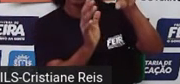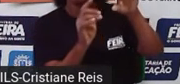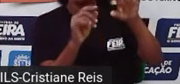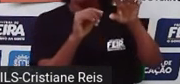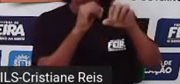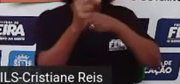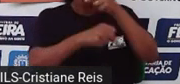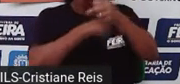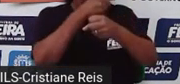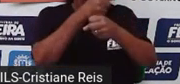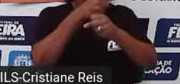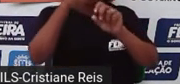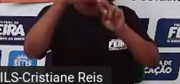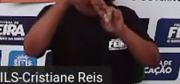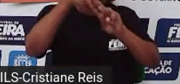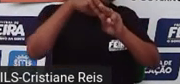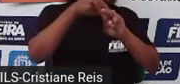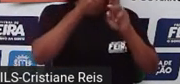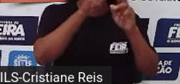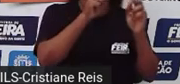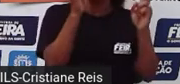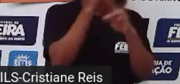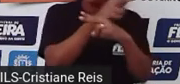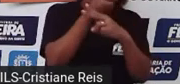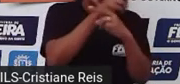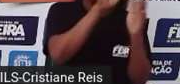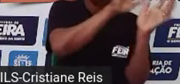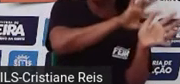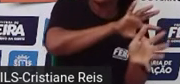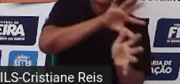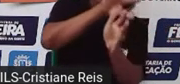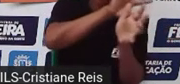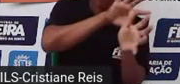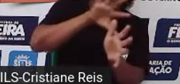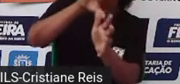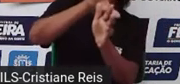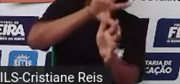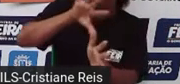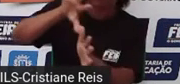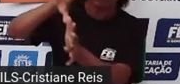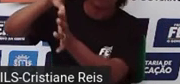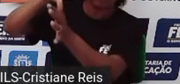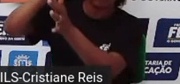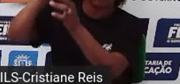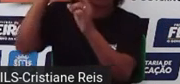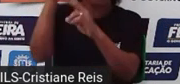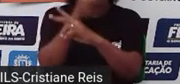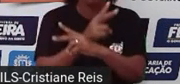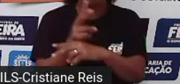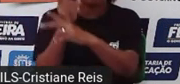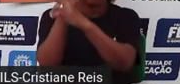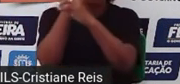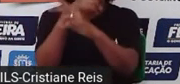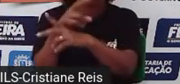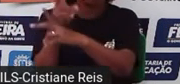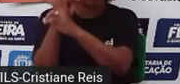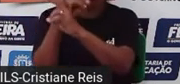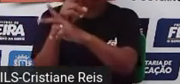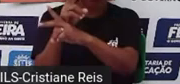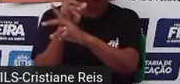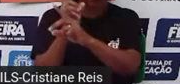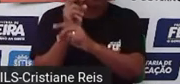estação do ano no caso aqui as Monções de verão né a estação na área do verão as Monções de verão